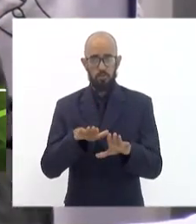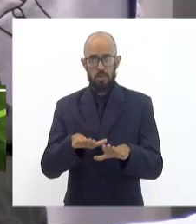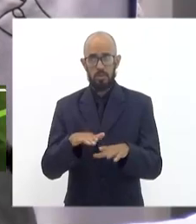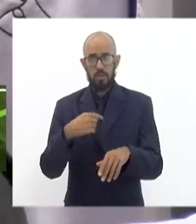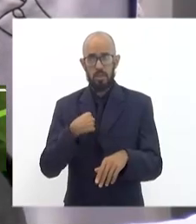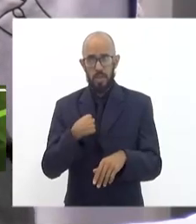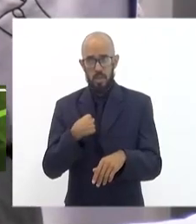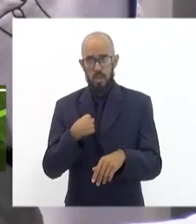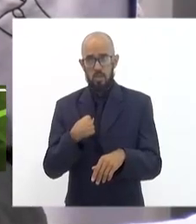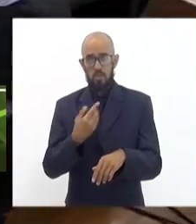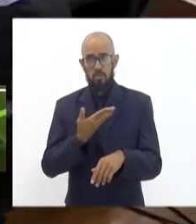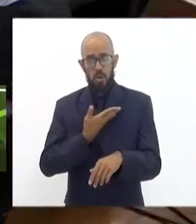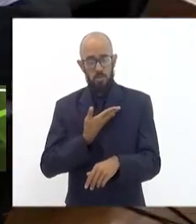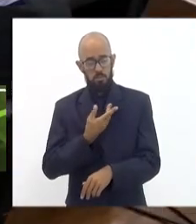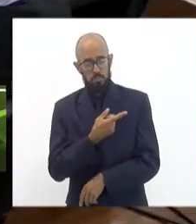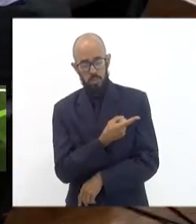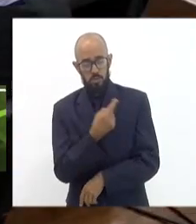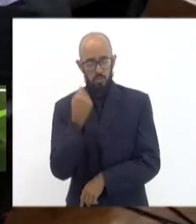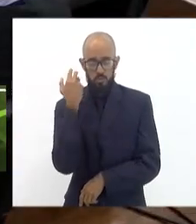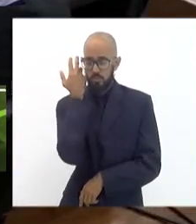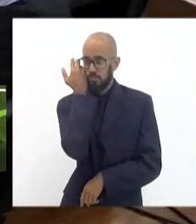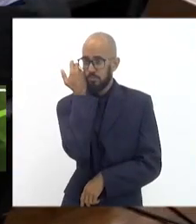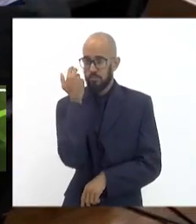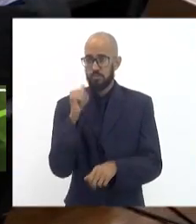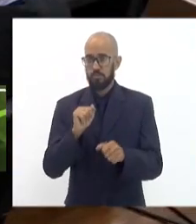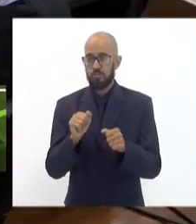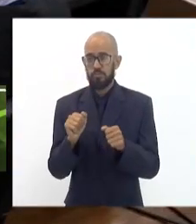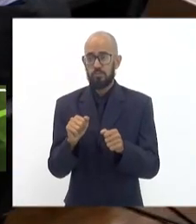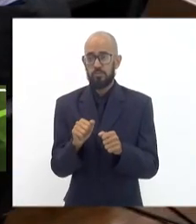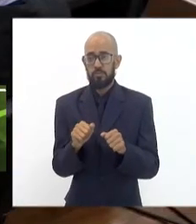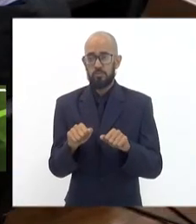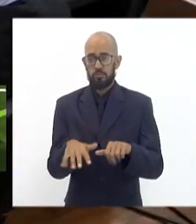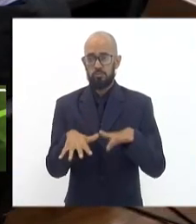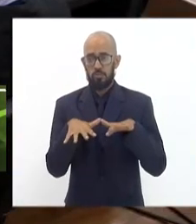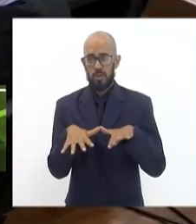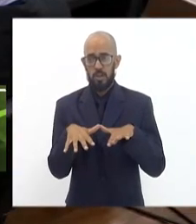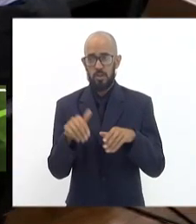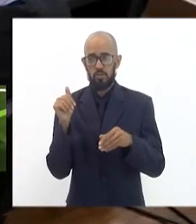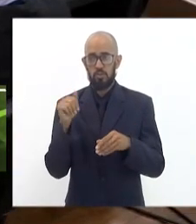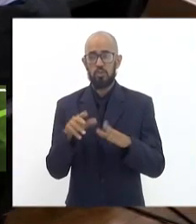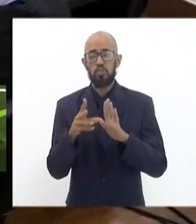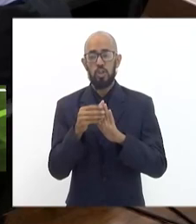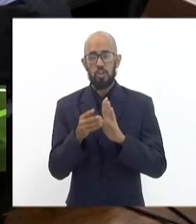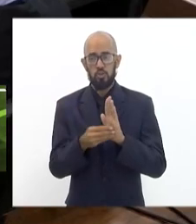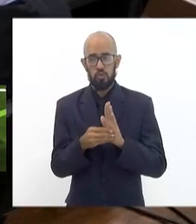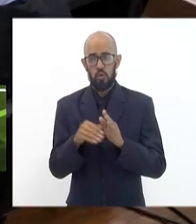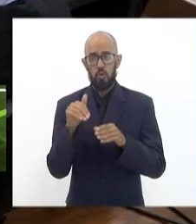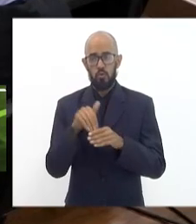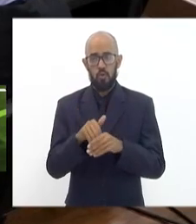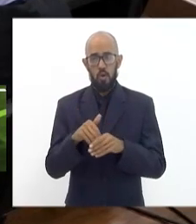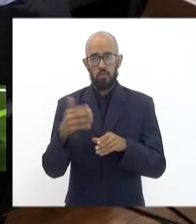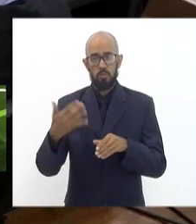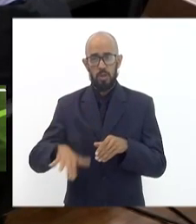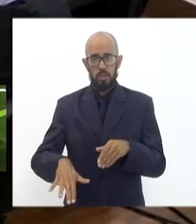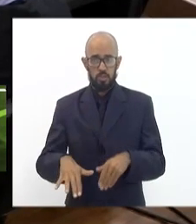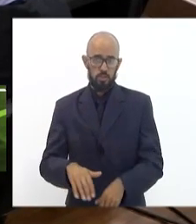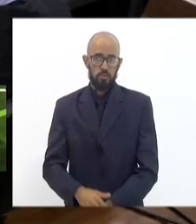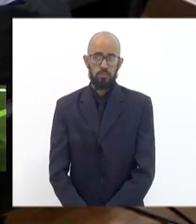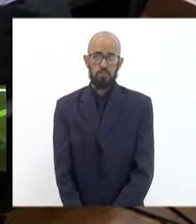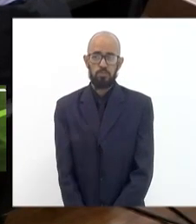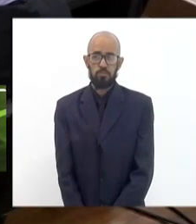meu companheiro aqui eu vou amarrar não se meta no plenário e já estamos o voto pela rejeição